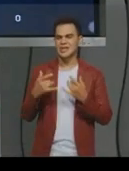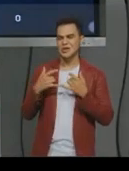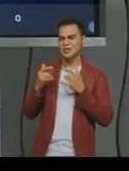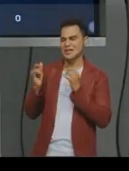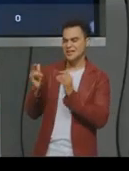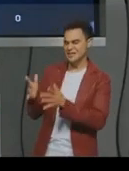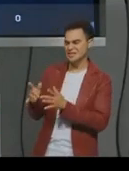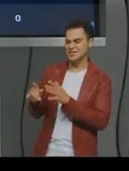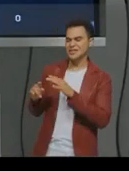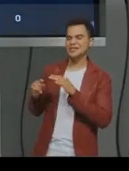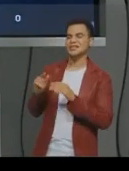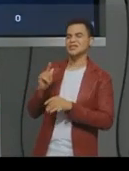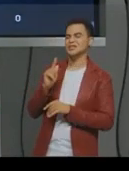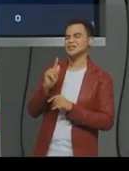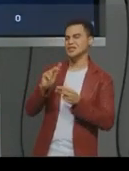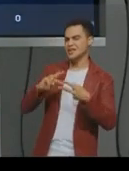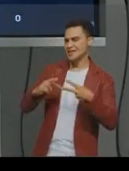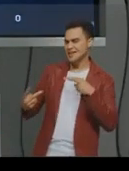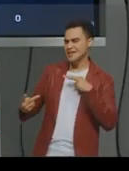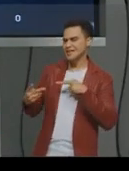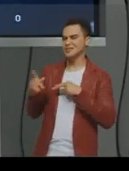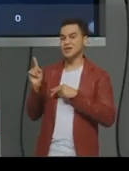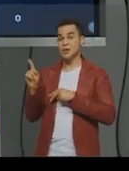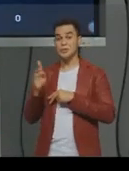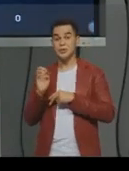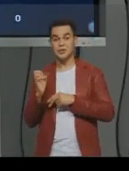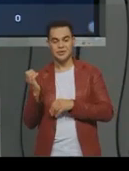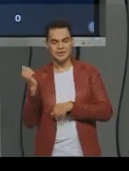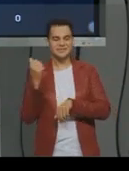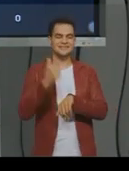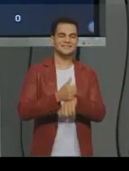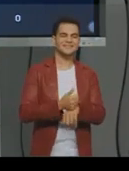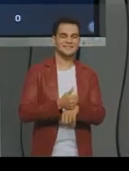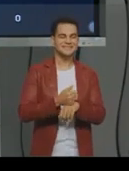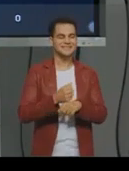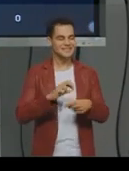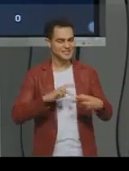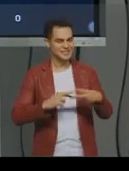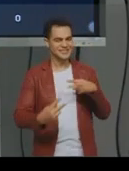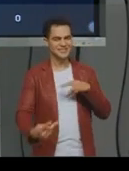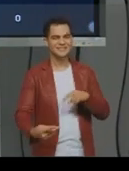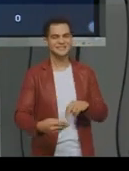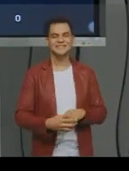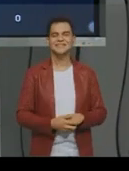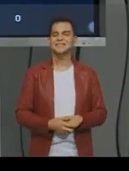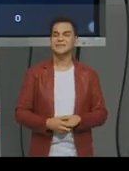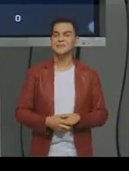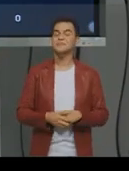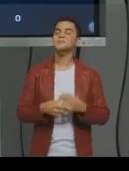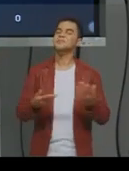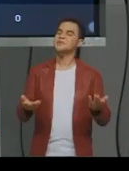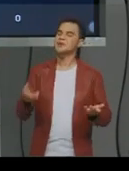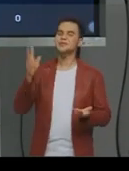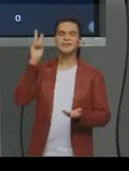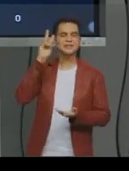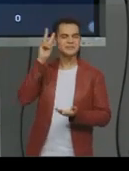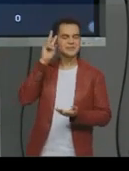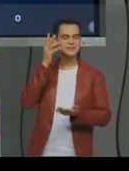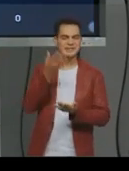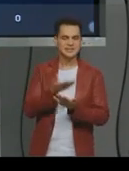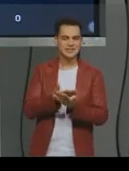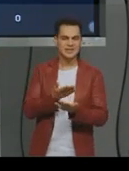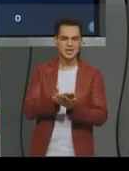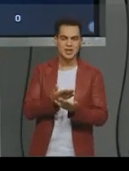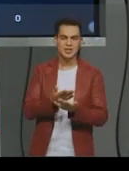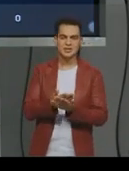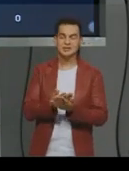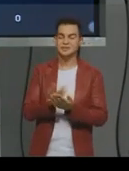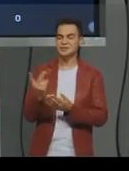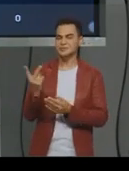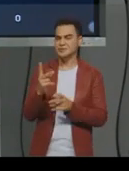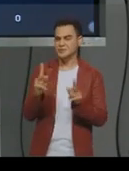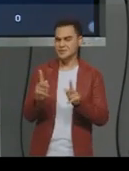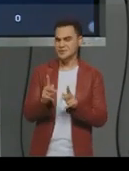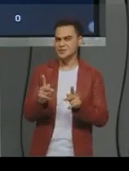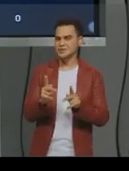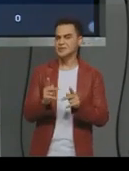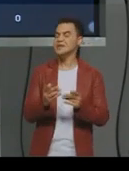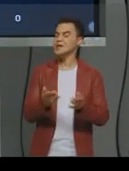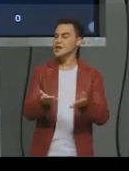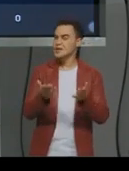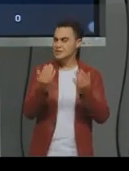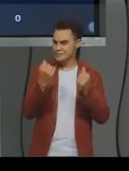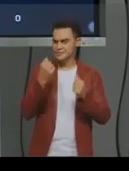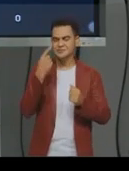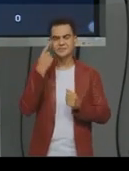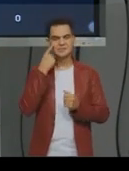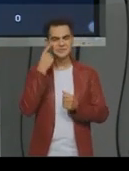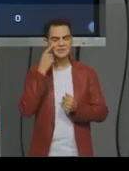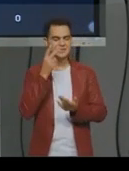entrando. É isso aí. Agora que já relembramos as aulas do professor Vinícius, do professor Bruno, vamos voltar para as